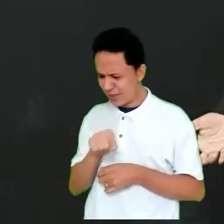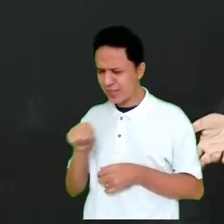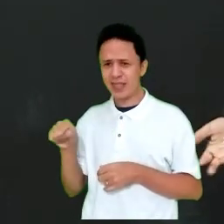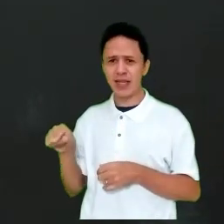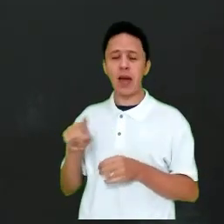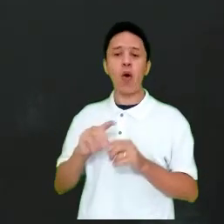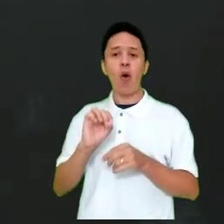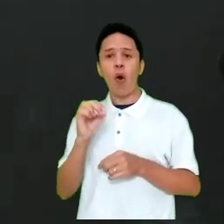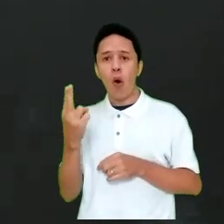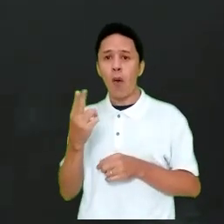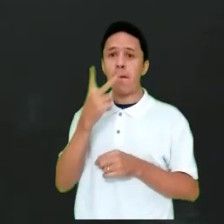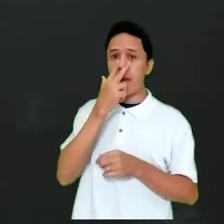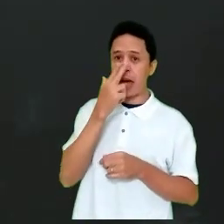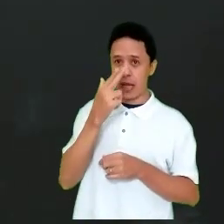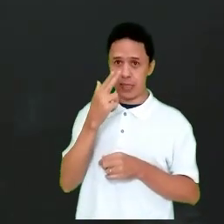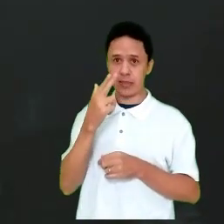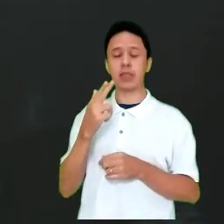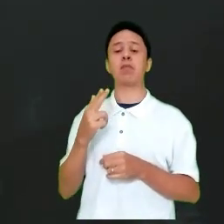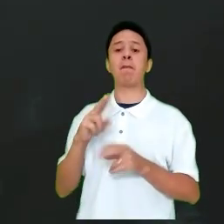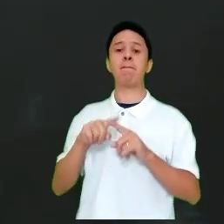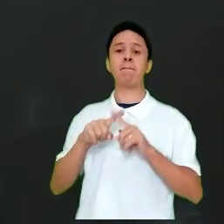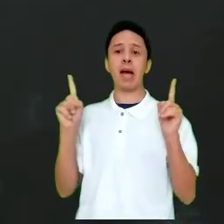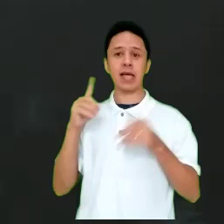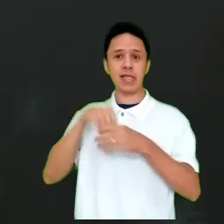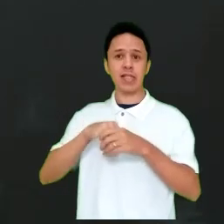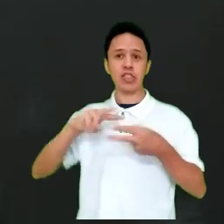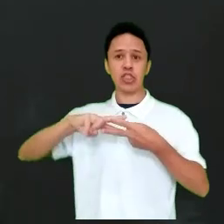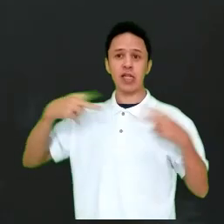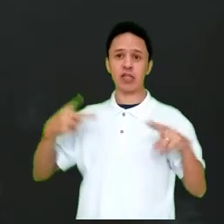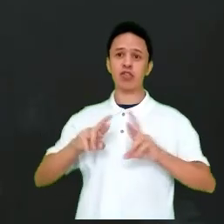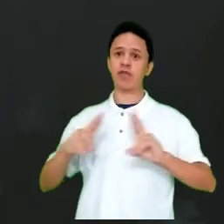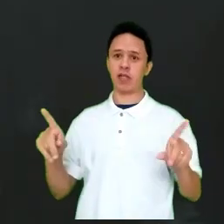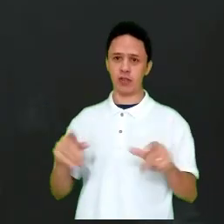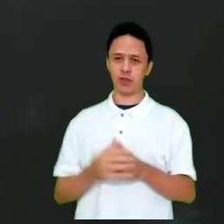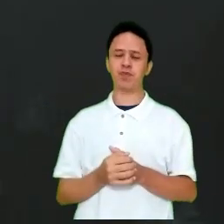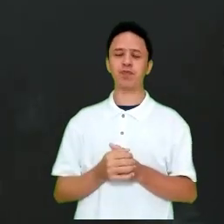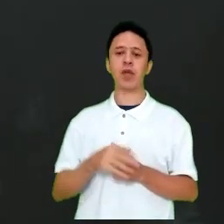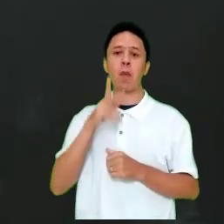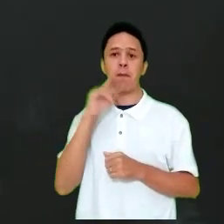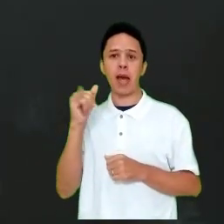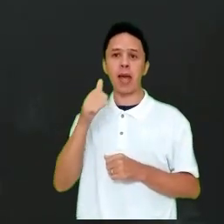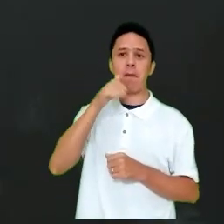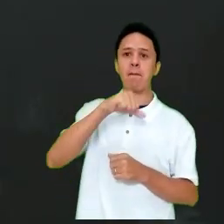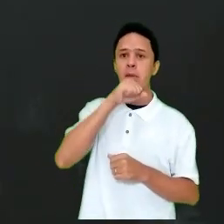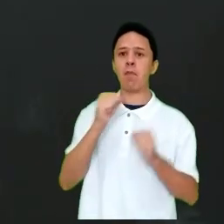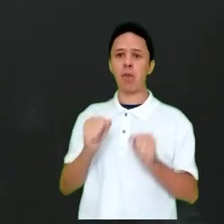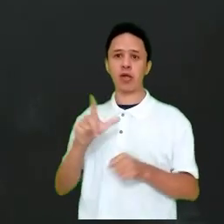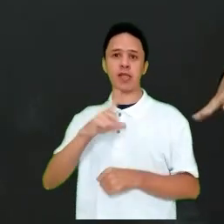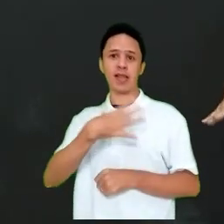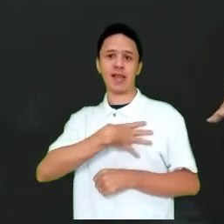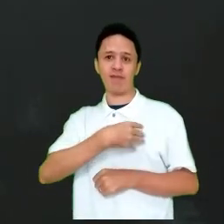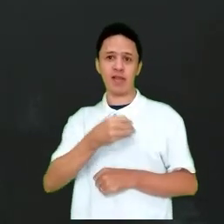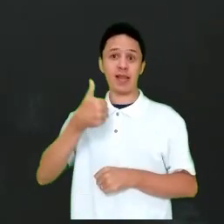são muito parecidos. Ou na aparência serem iguais, mas geneticamente eles são diferentes. Então um pai, uma mãe podem